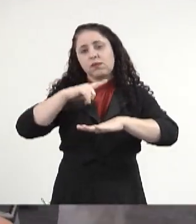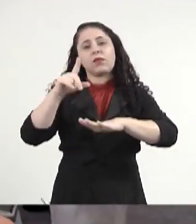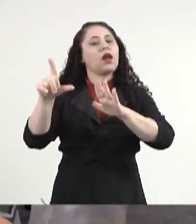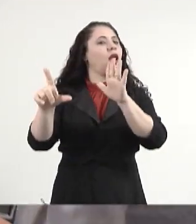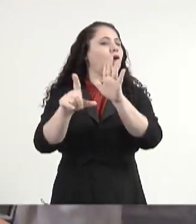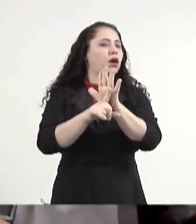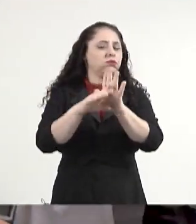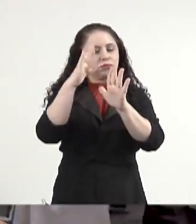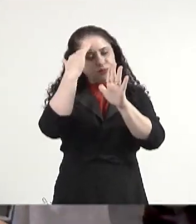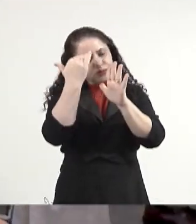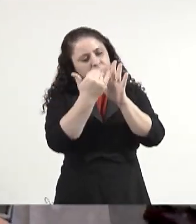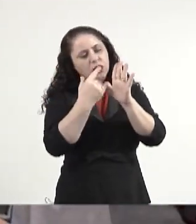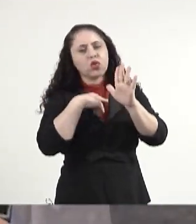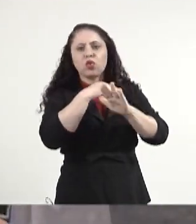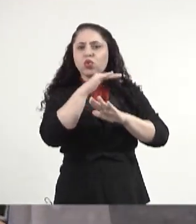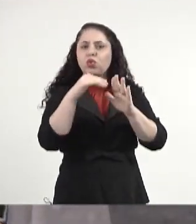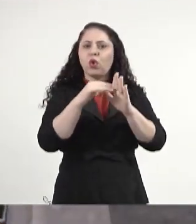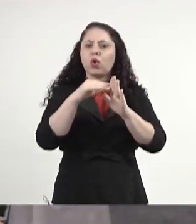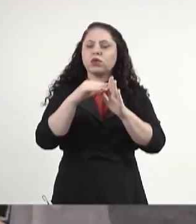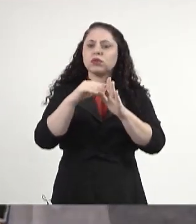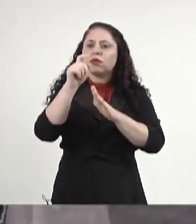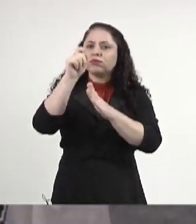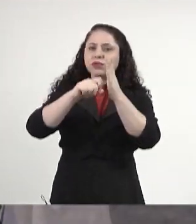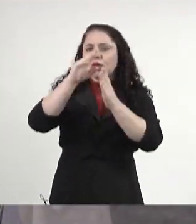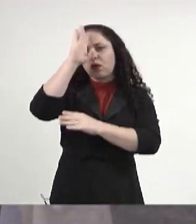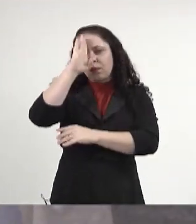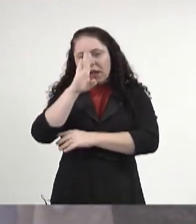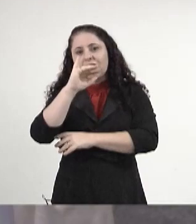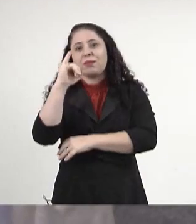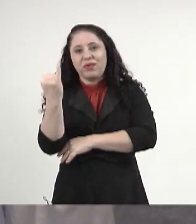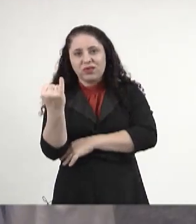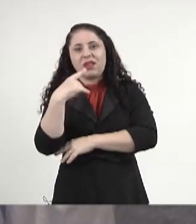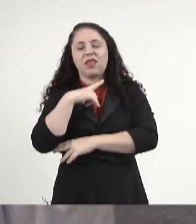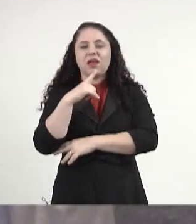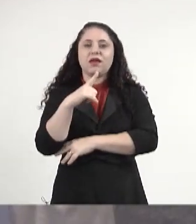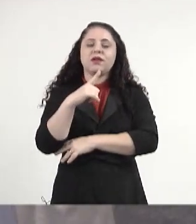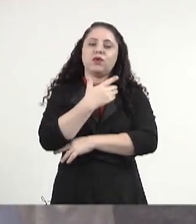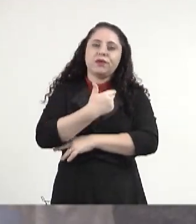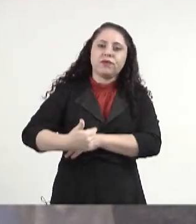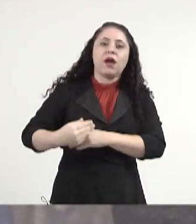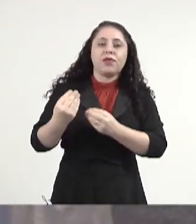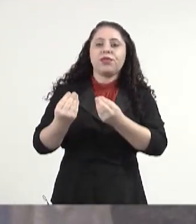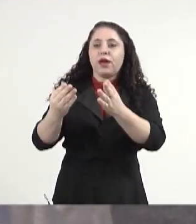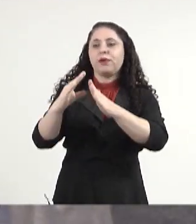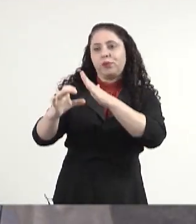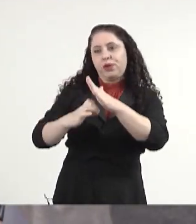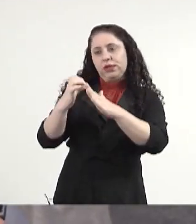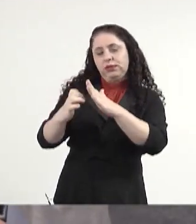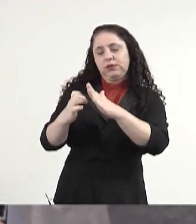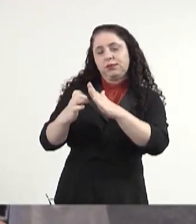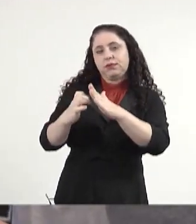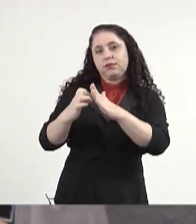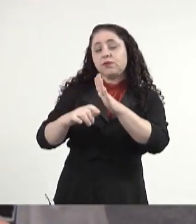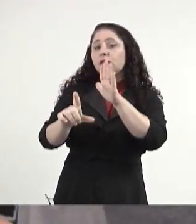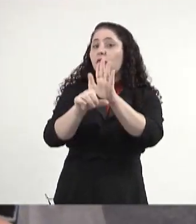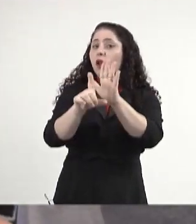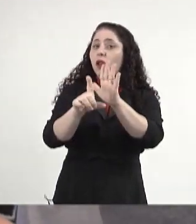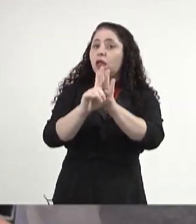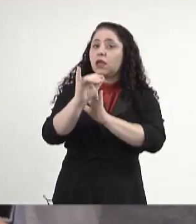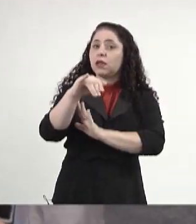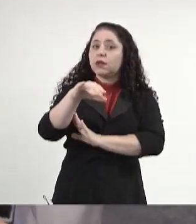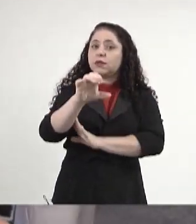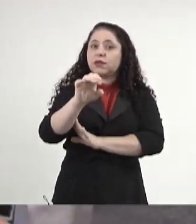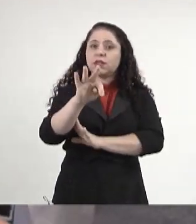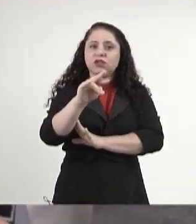segue a legalidade. Todos os incentivos fiscais que o governo do estado fornece para as empresas, e é essa lei de incentivo